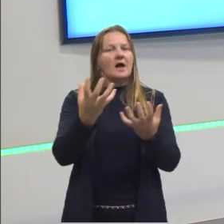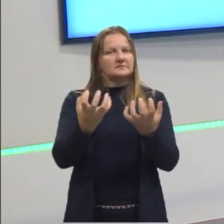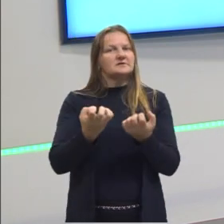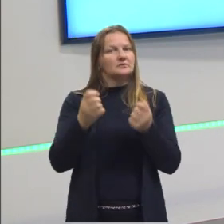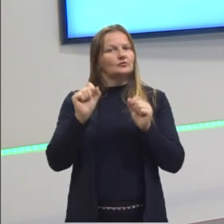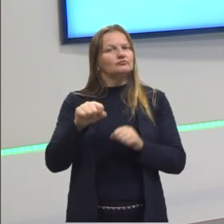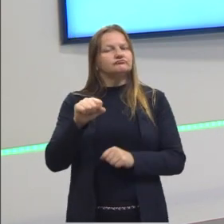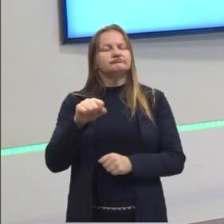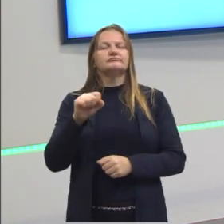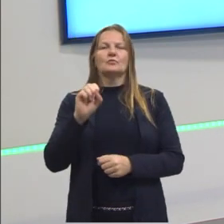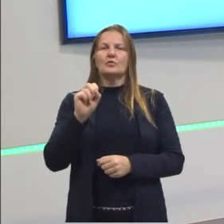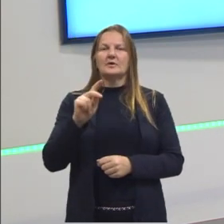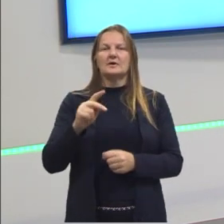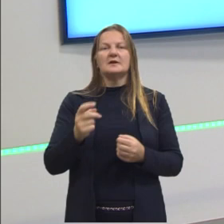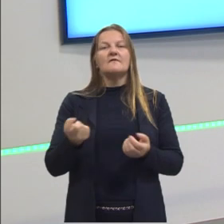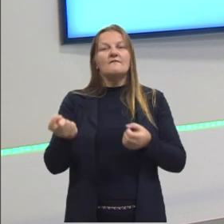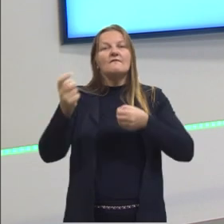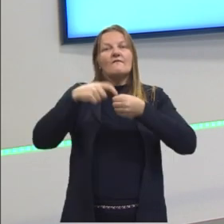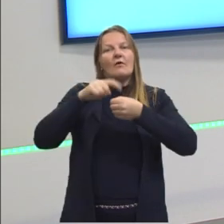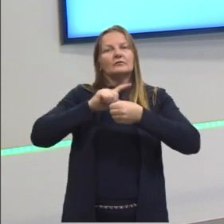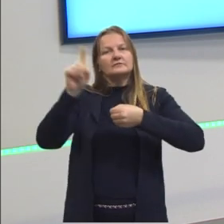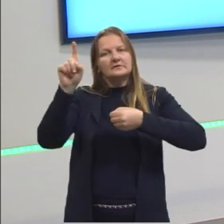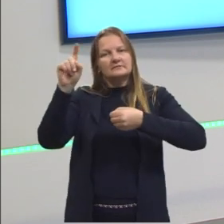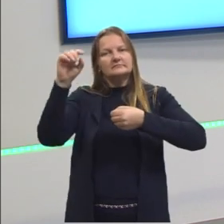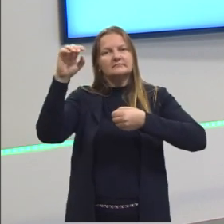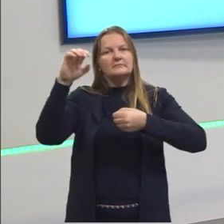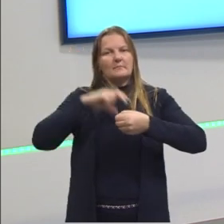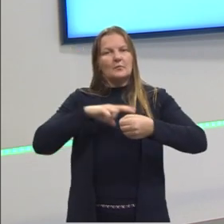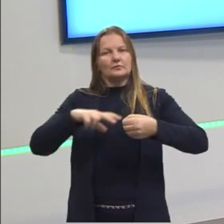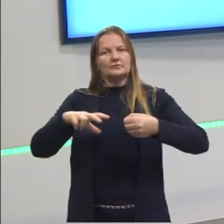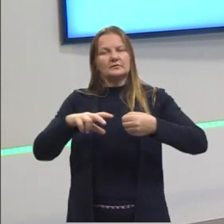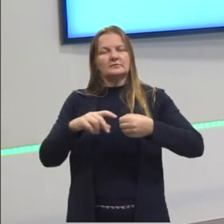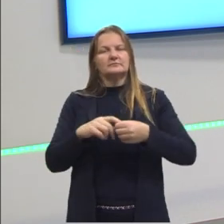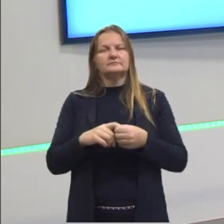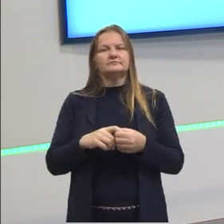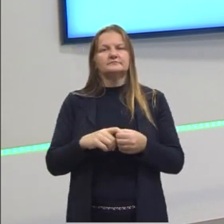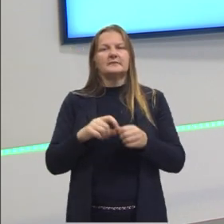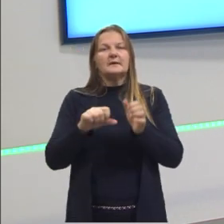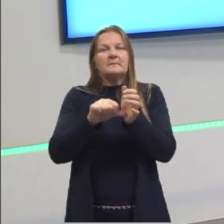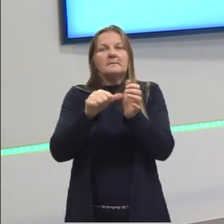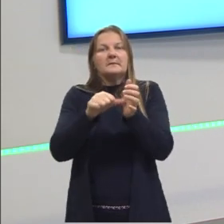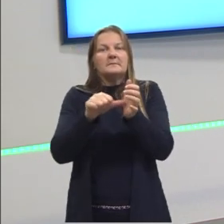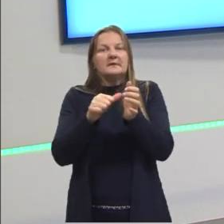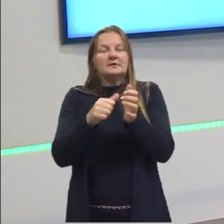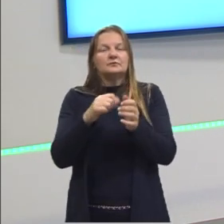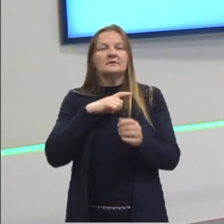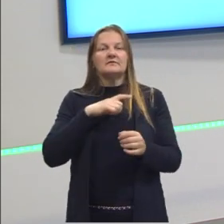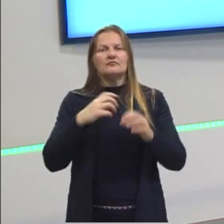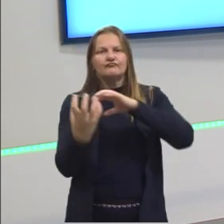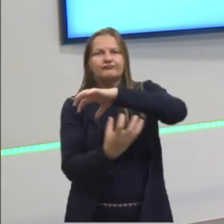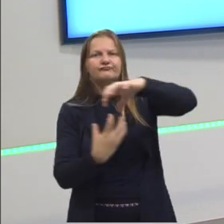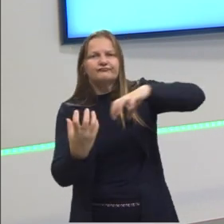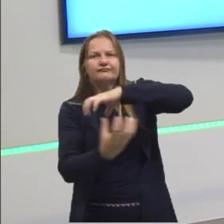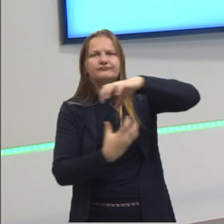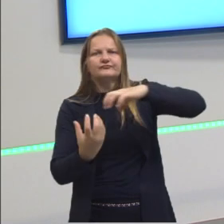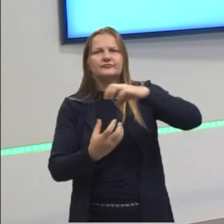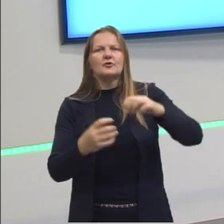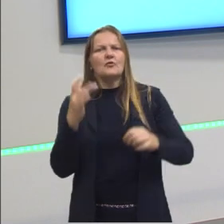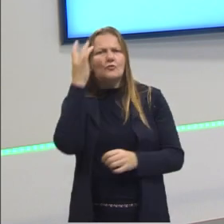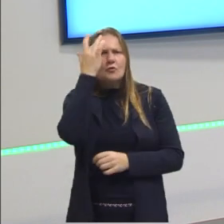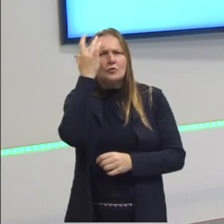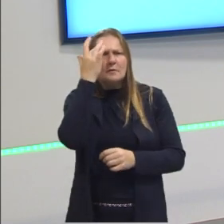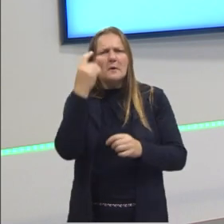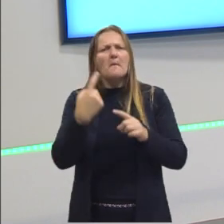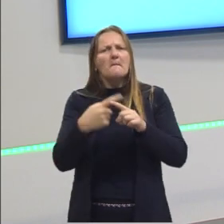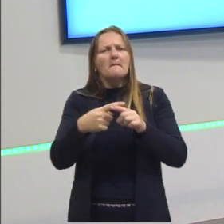isso né ele vai voltar para Lisboa antes né teve uma Revolução Liberal do Porto se começa a